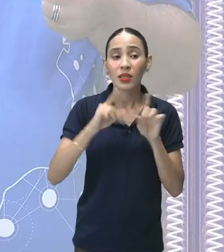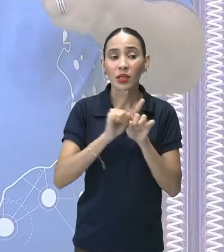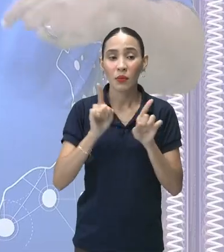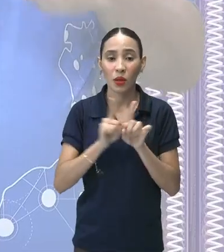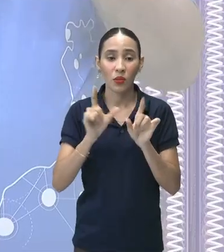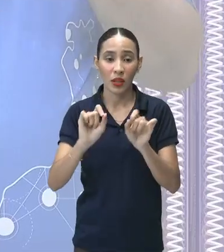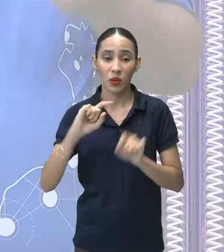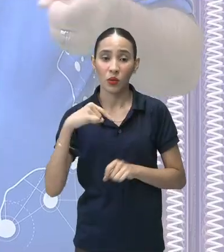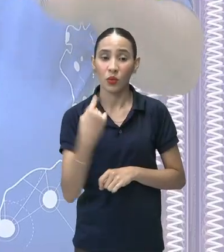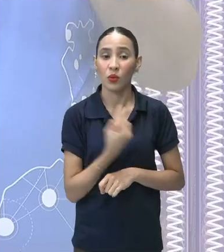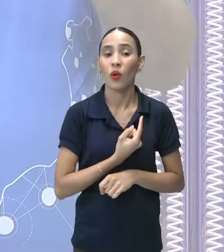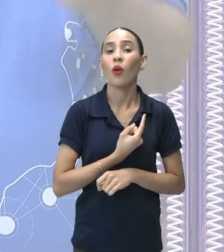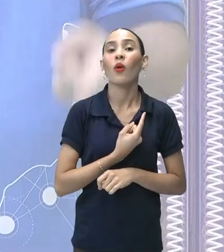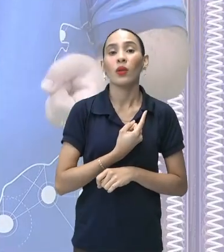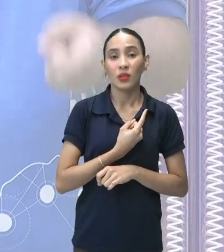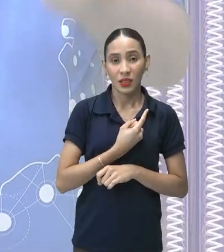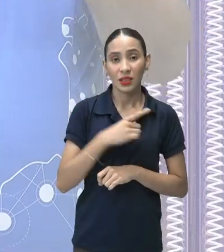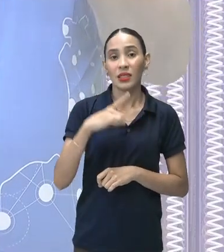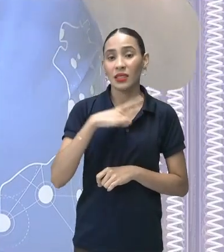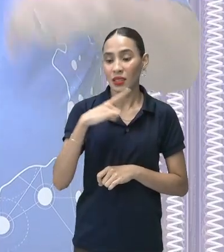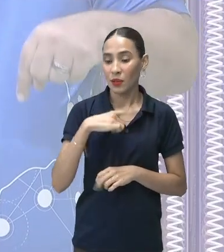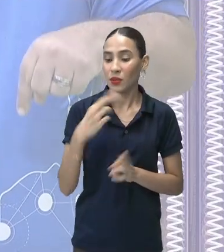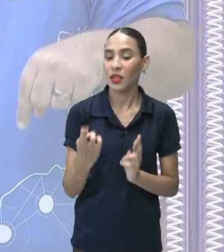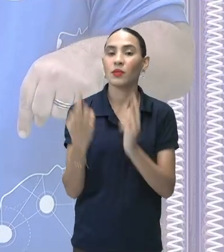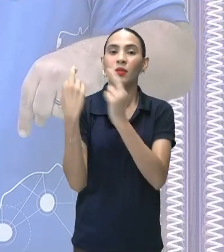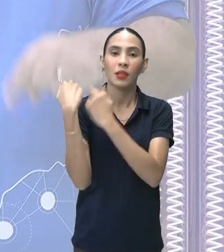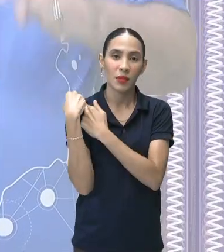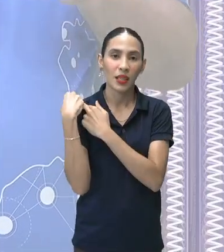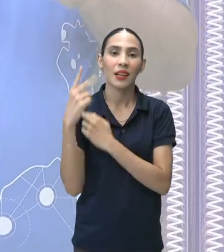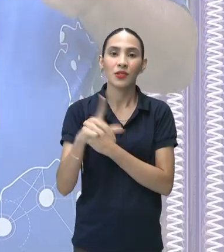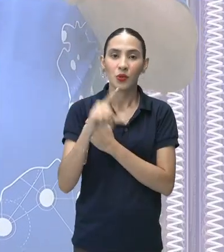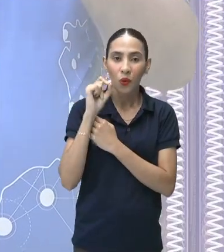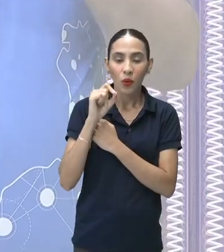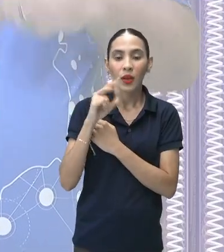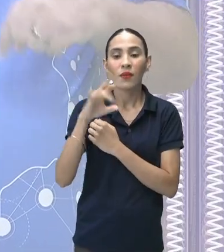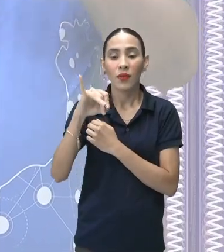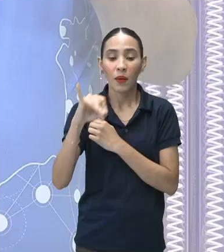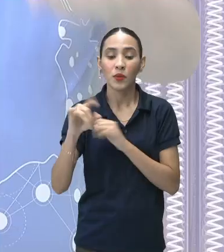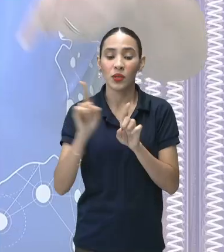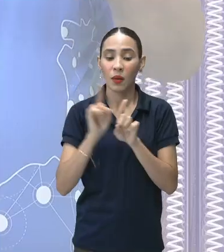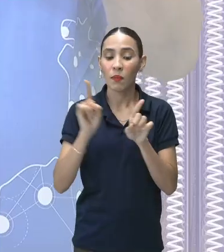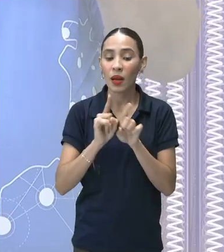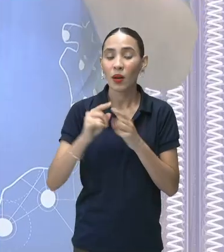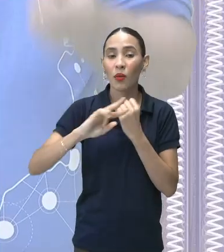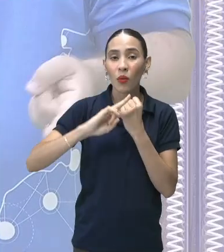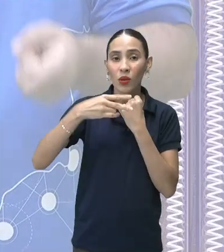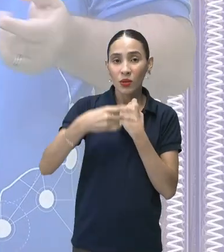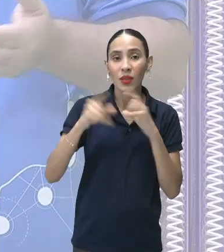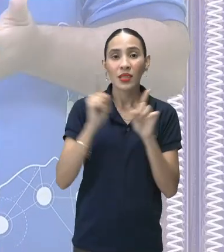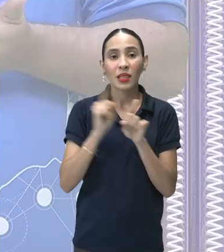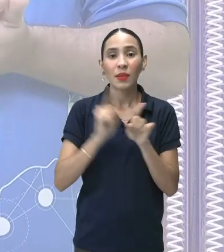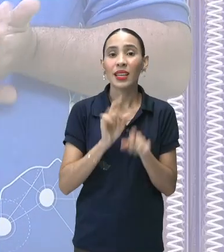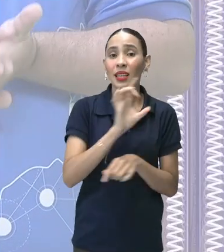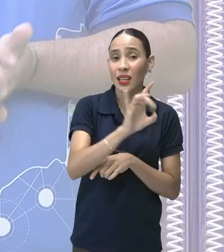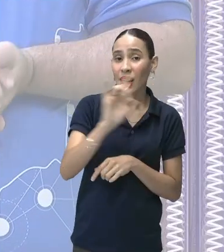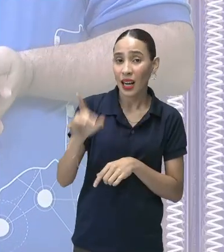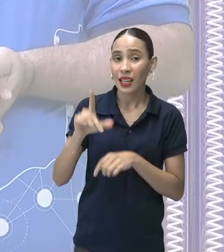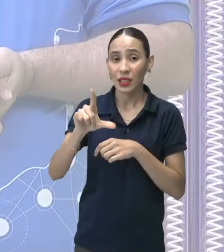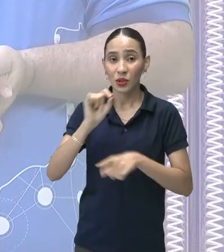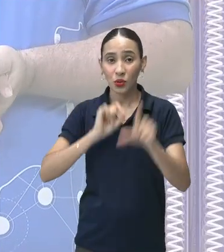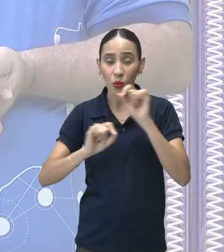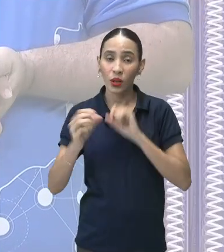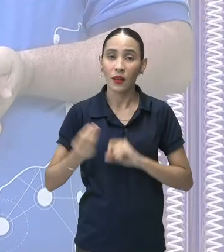Consequentemente, nós vamos arcar com a responsabilidade, vamos arcar com as consequências de cada escolha de